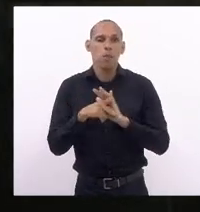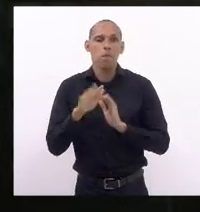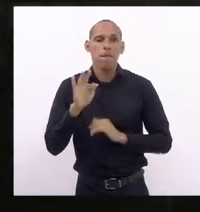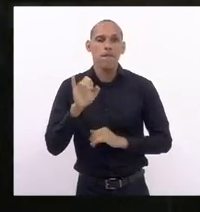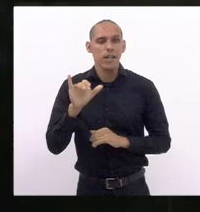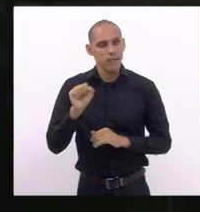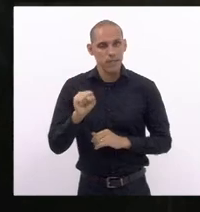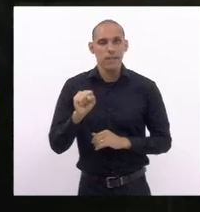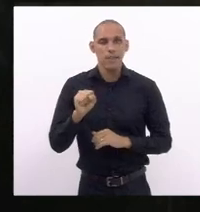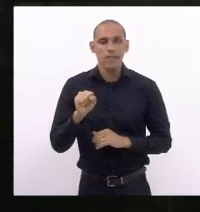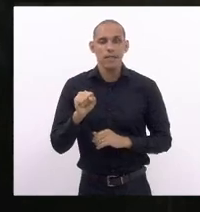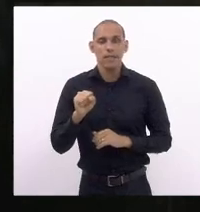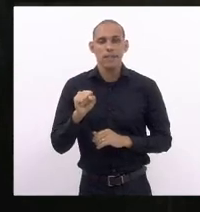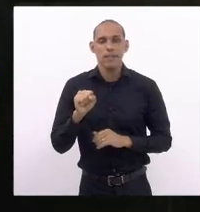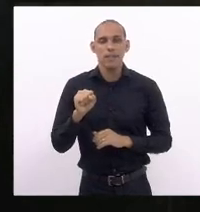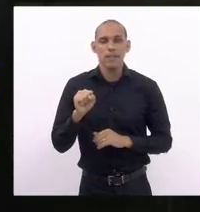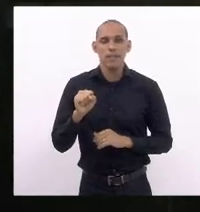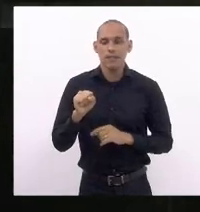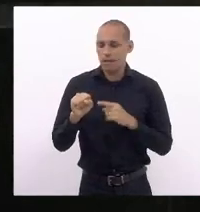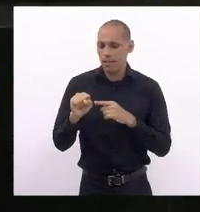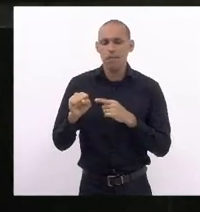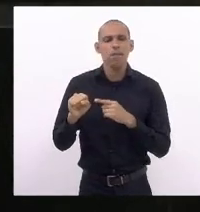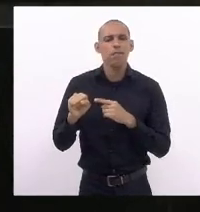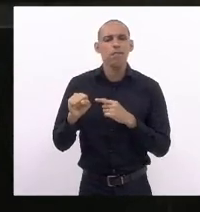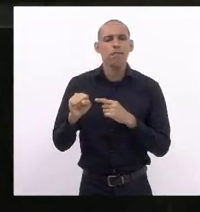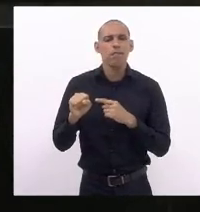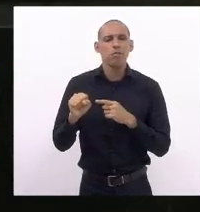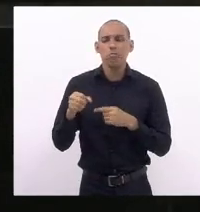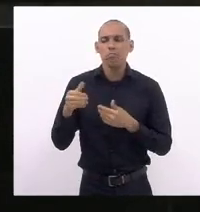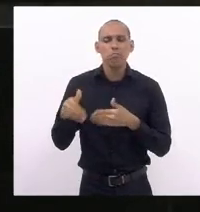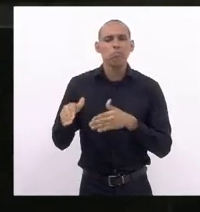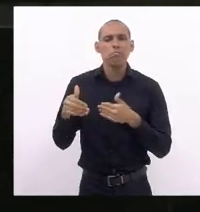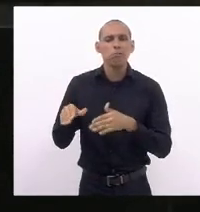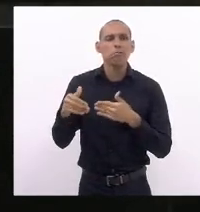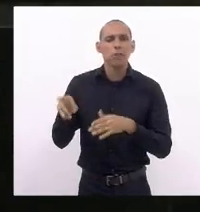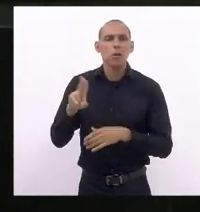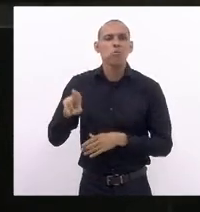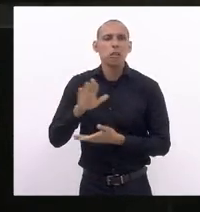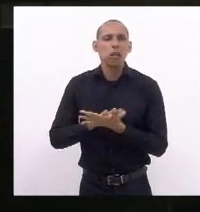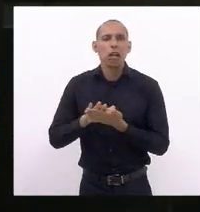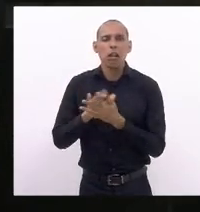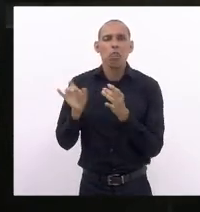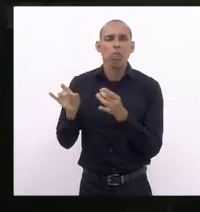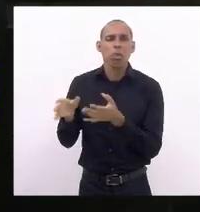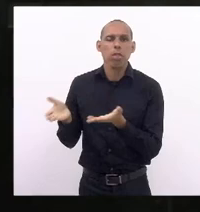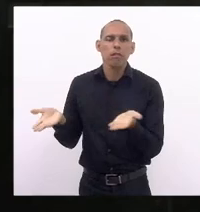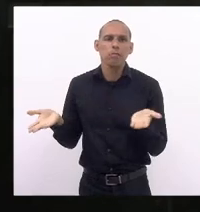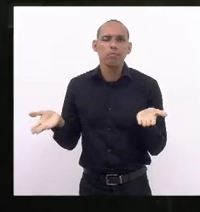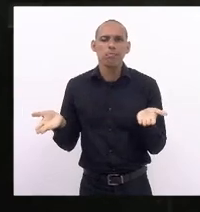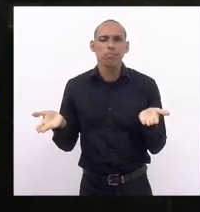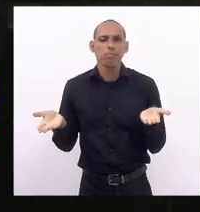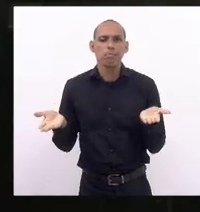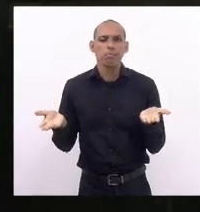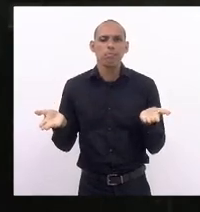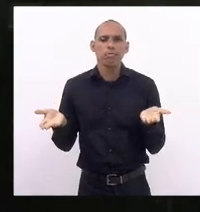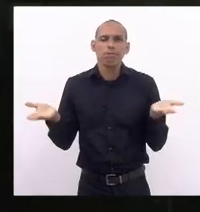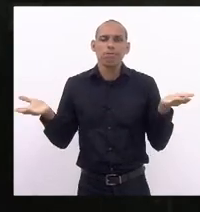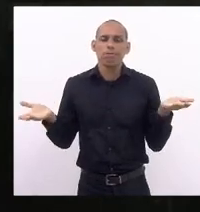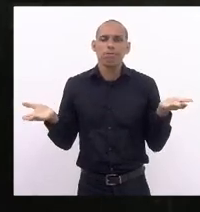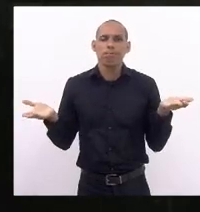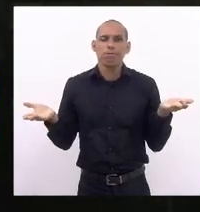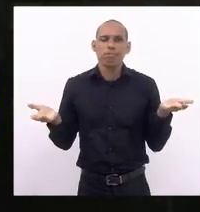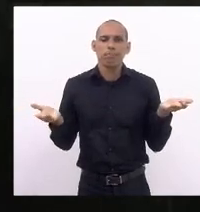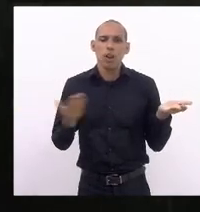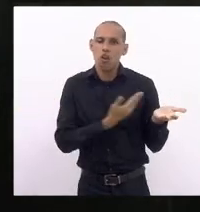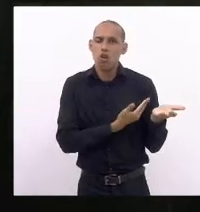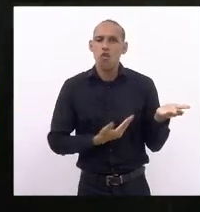sendo sistematicamente, enfim, inutilizados, não empregados na sua devida finalidade, e por isso o governo